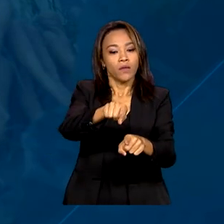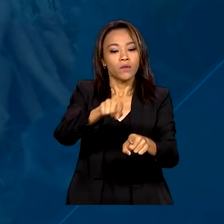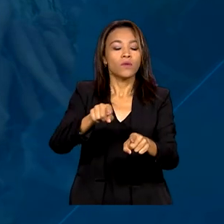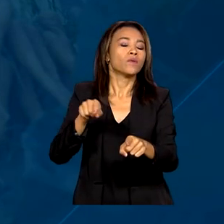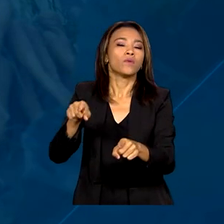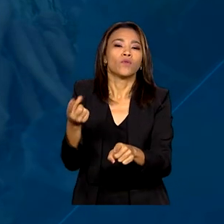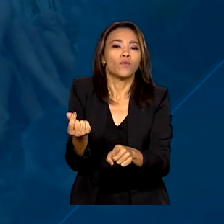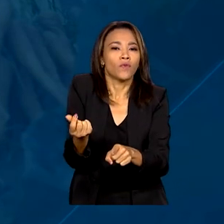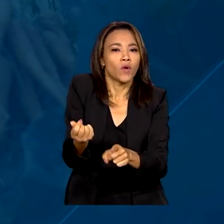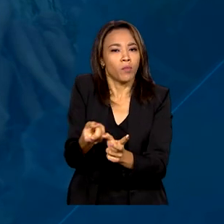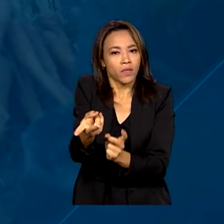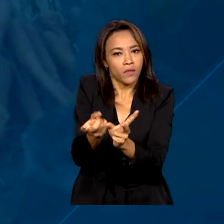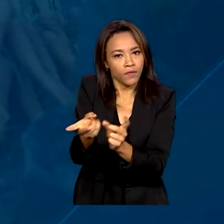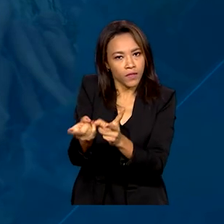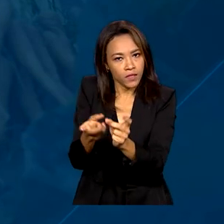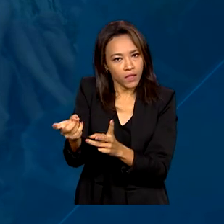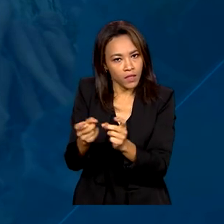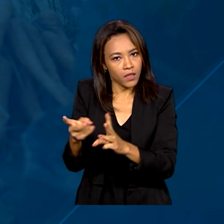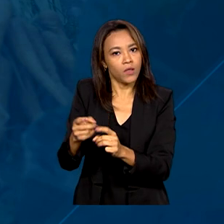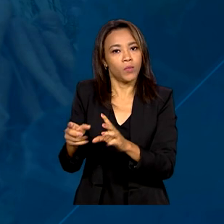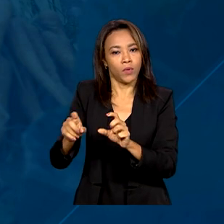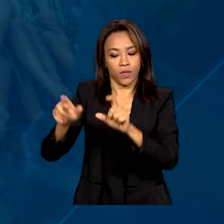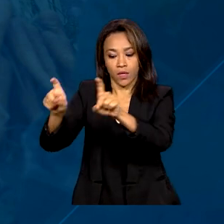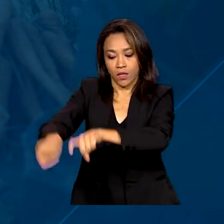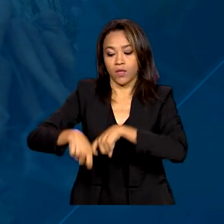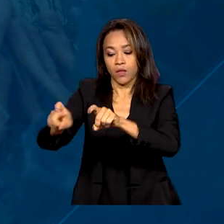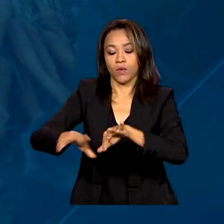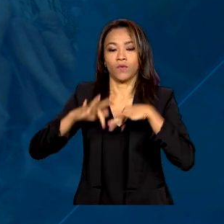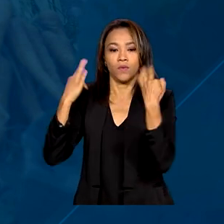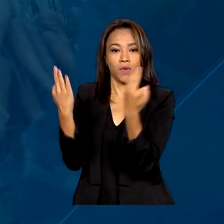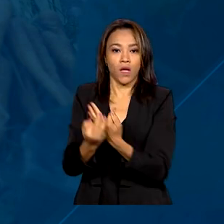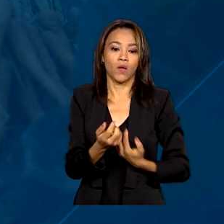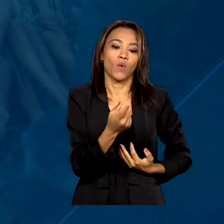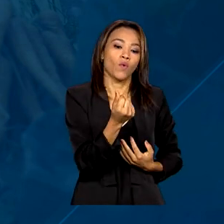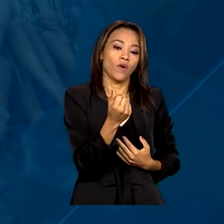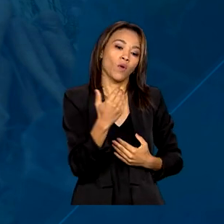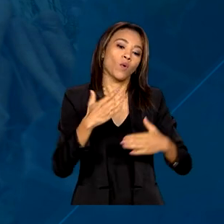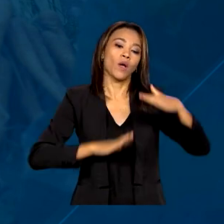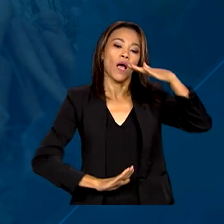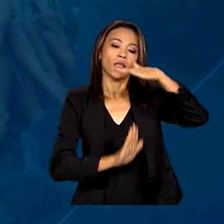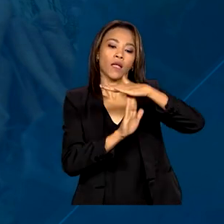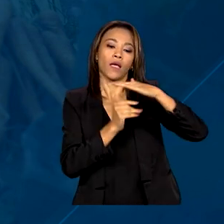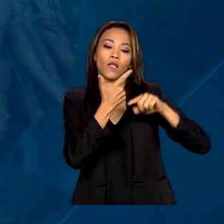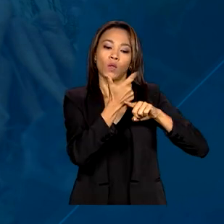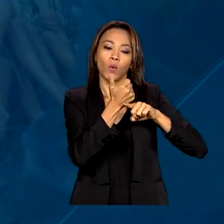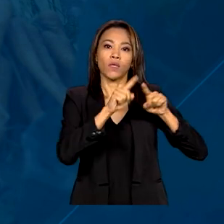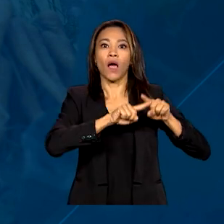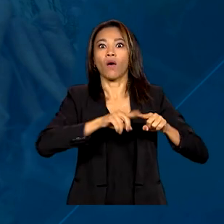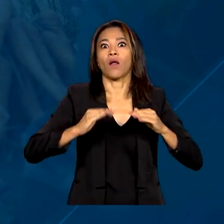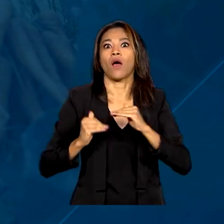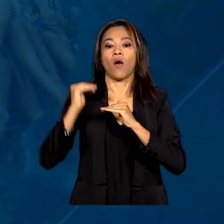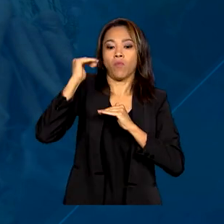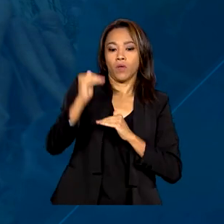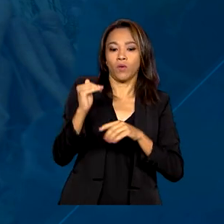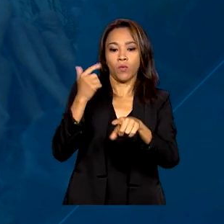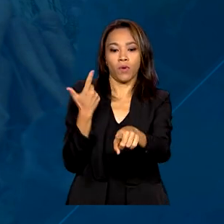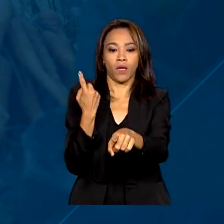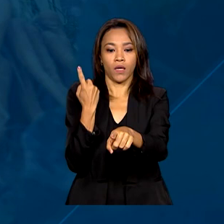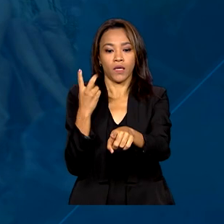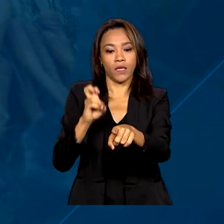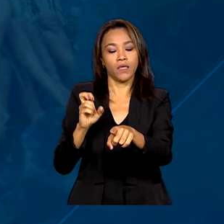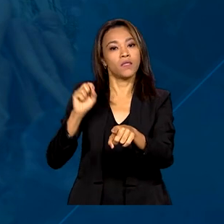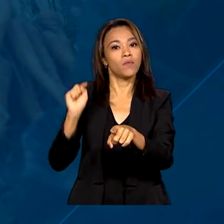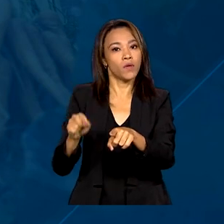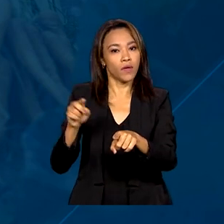ser comercializado por agricultores familiares. O teto será ampliado de 12 mil para 15 mil reais em algumas